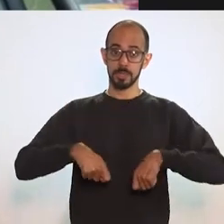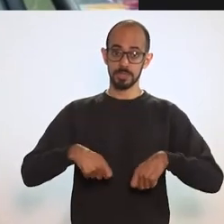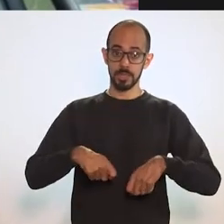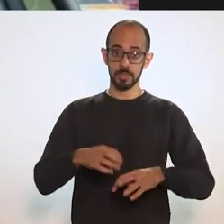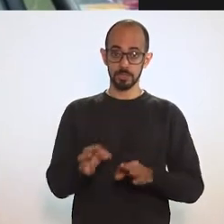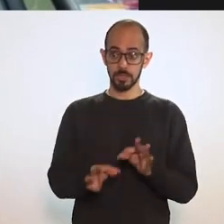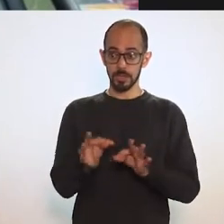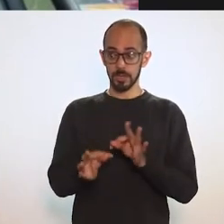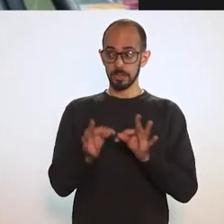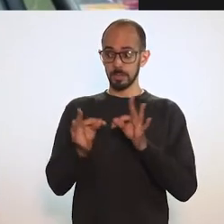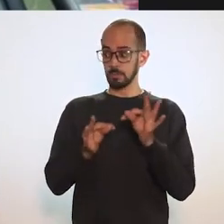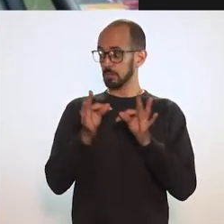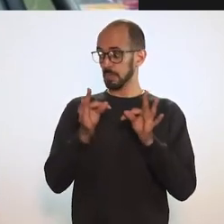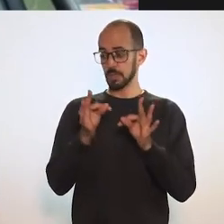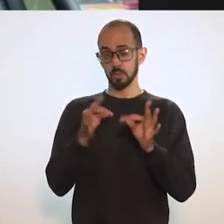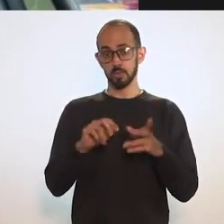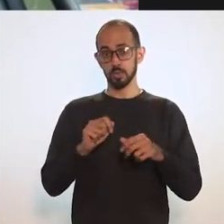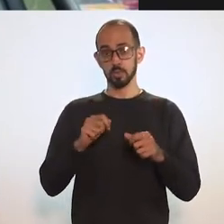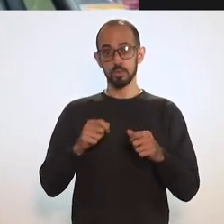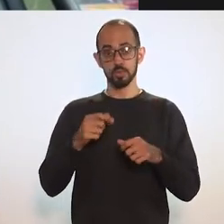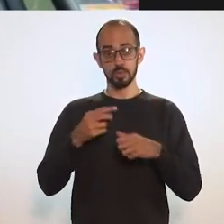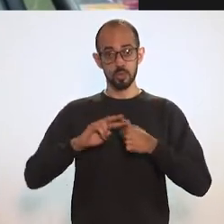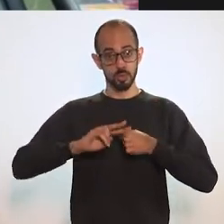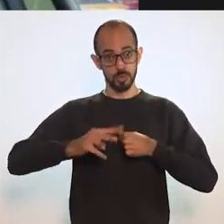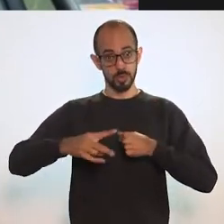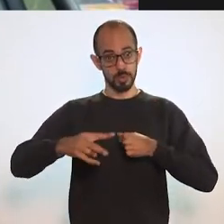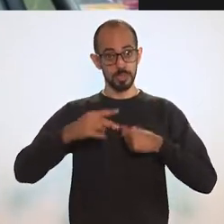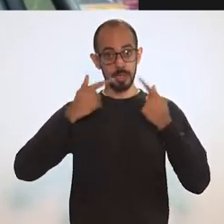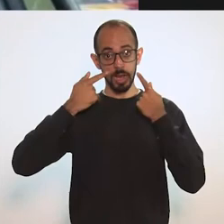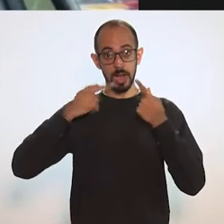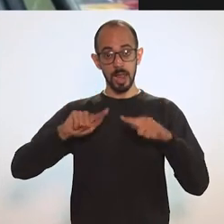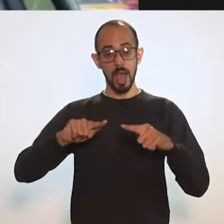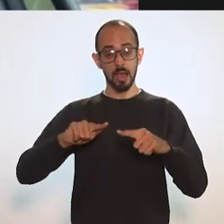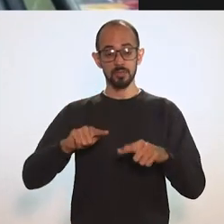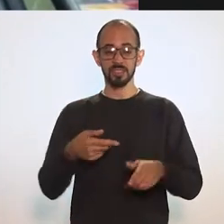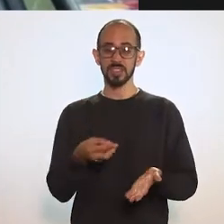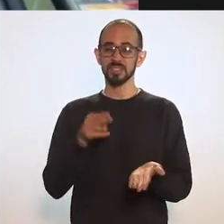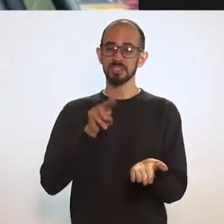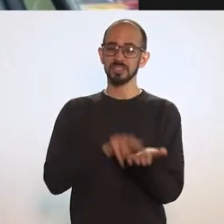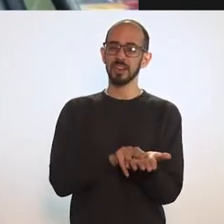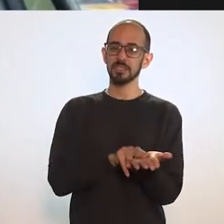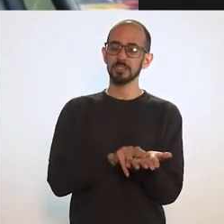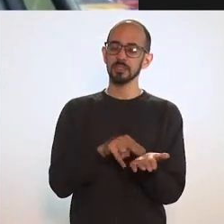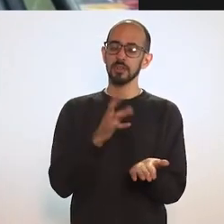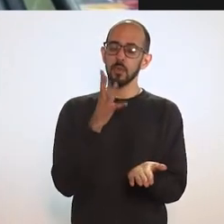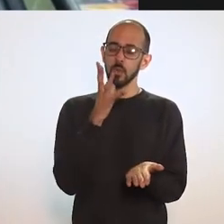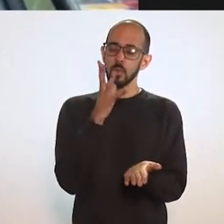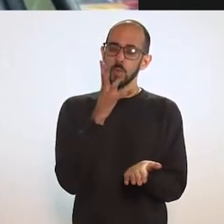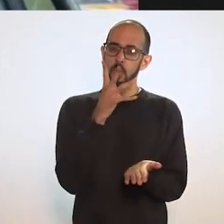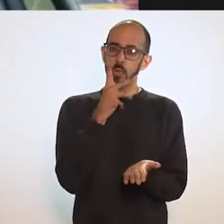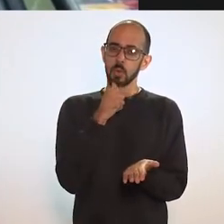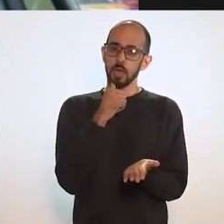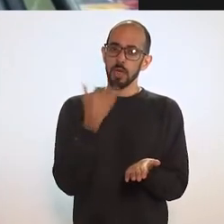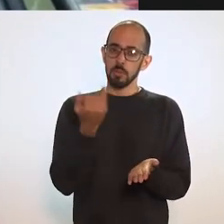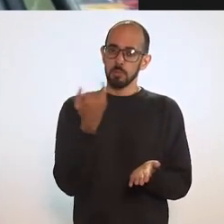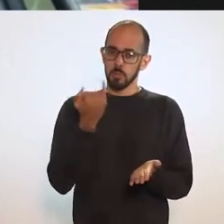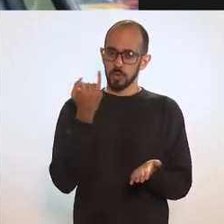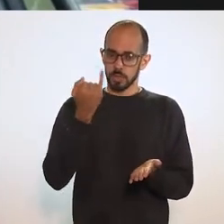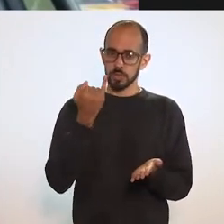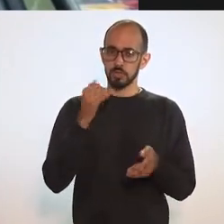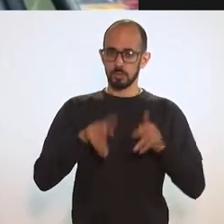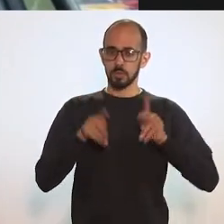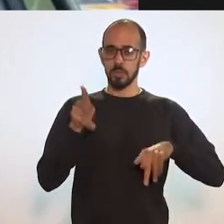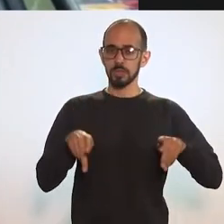tratar os efeitos mais graves da doença, as internações estão mais longas. Então, é importante que a população entenda